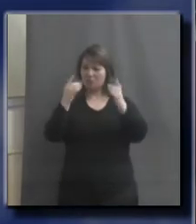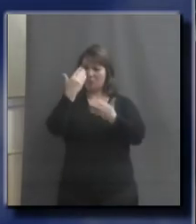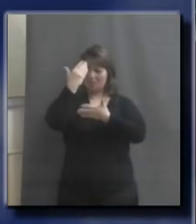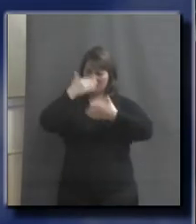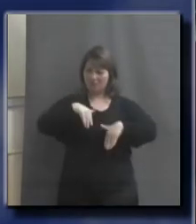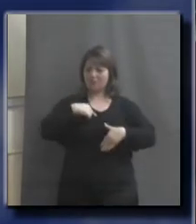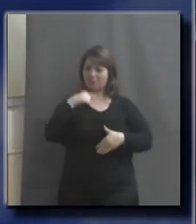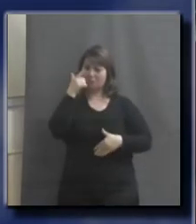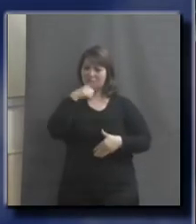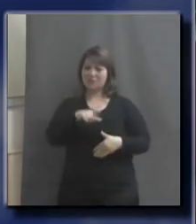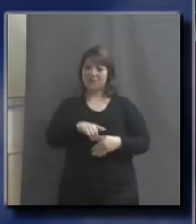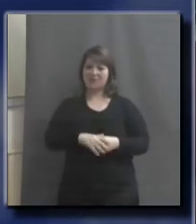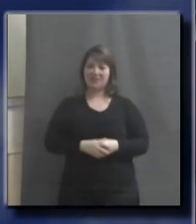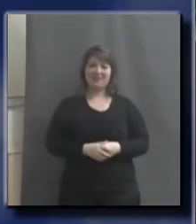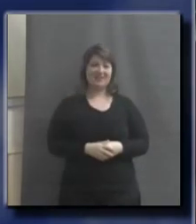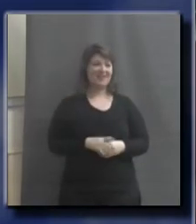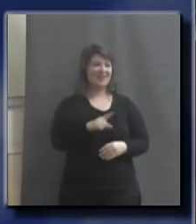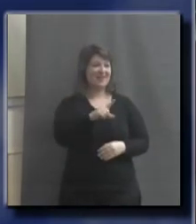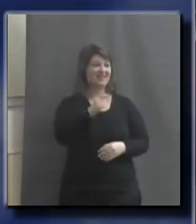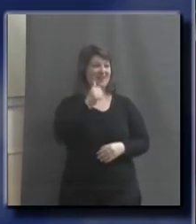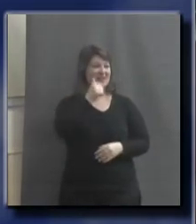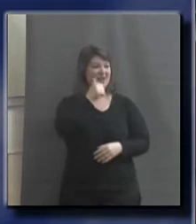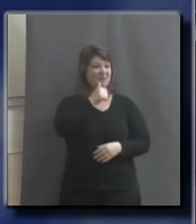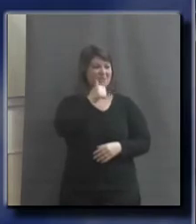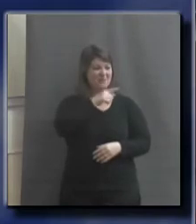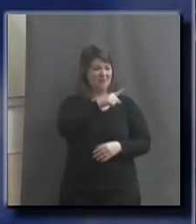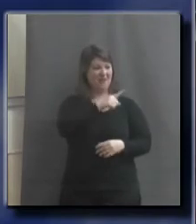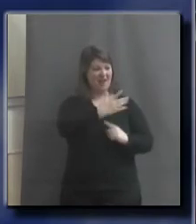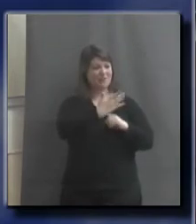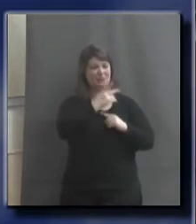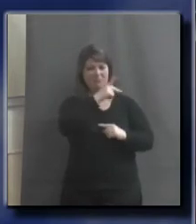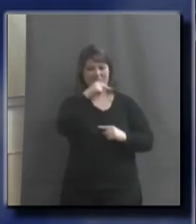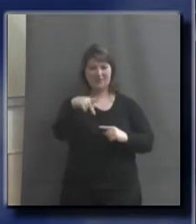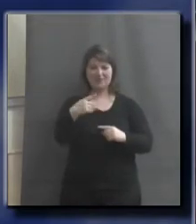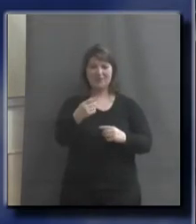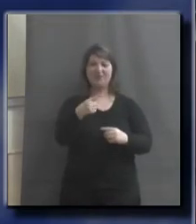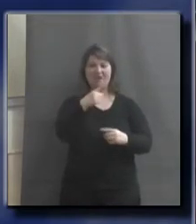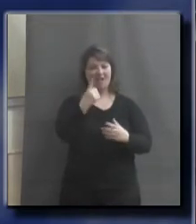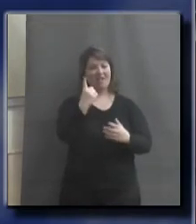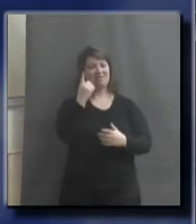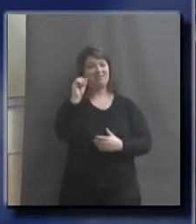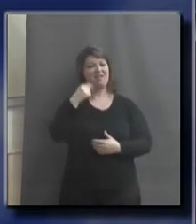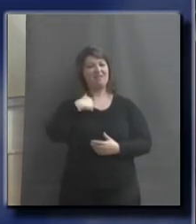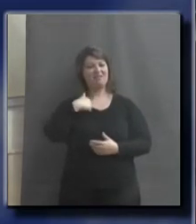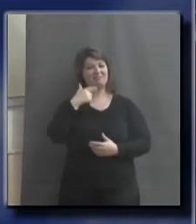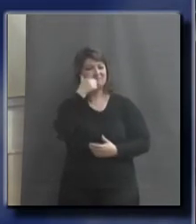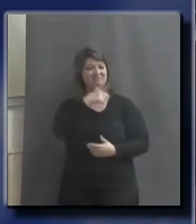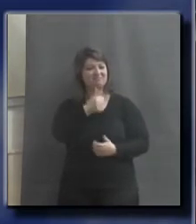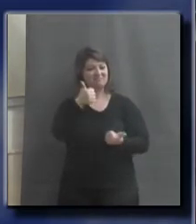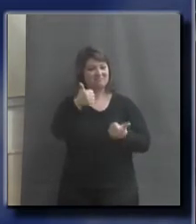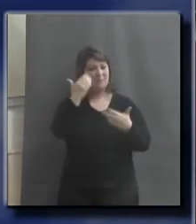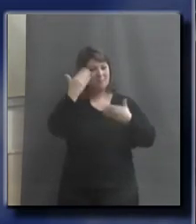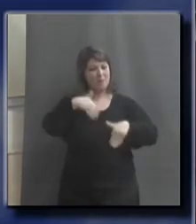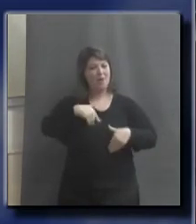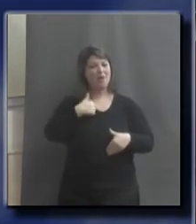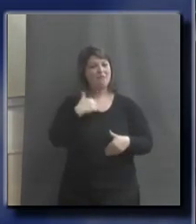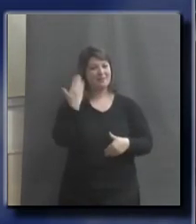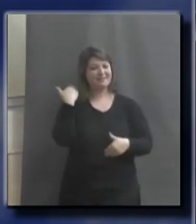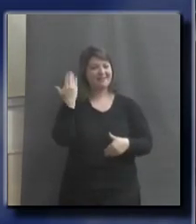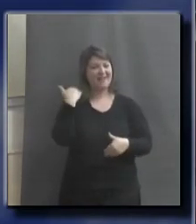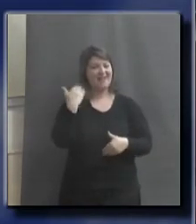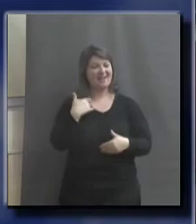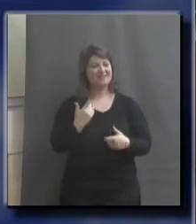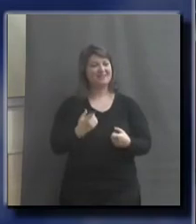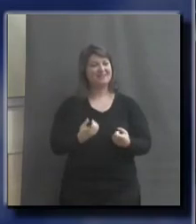Acho que por orientação da Gislaine. Mas não dava 10. Mas eu estou chamando a atenção para